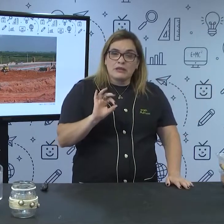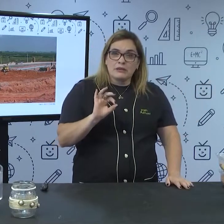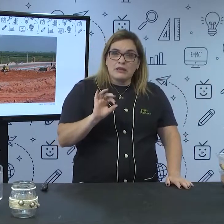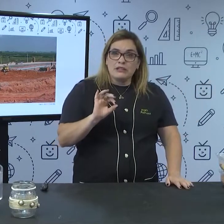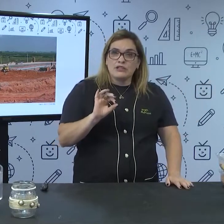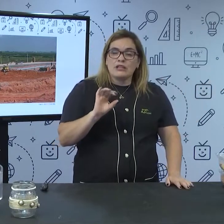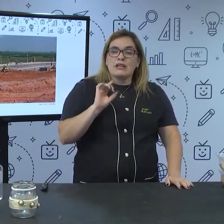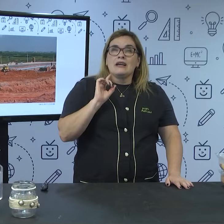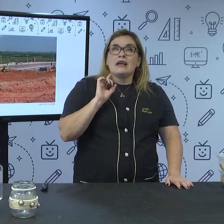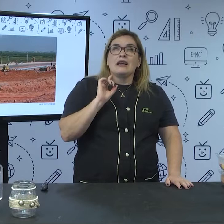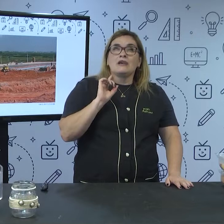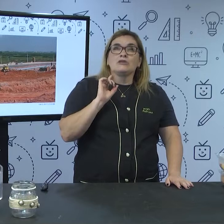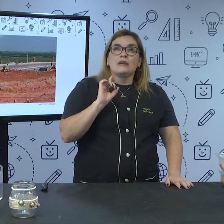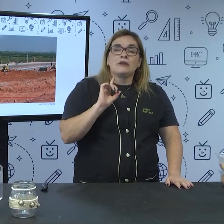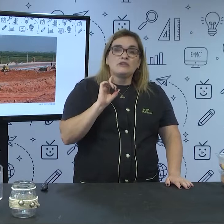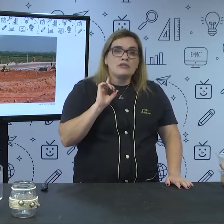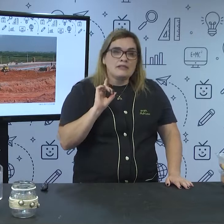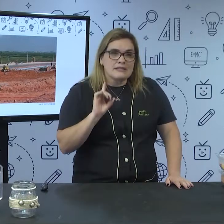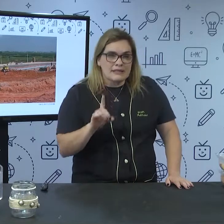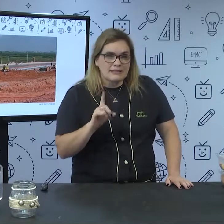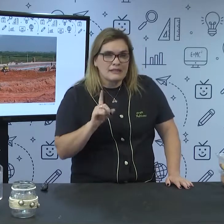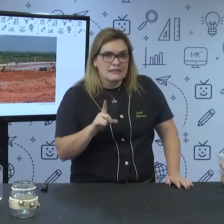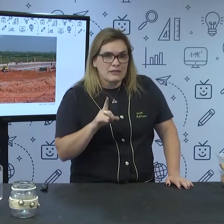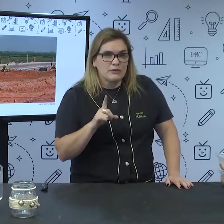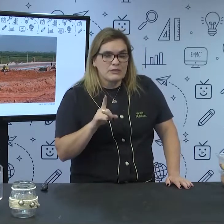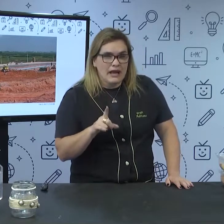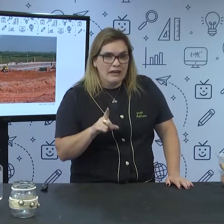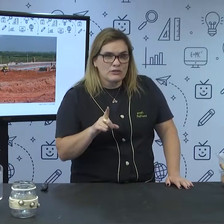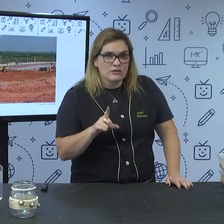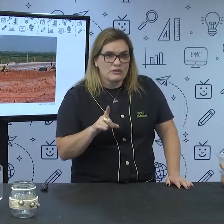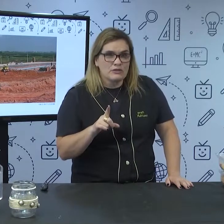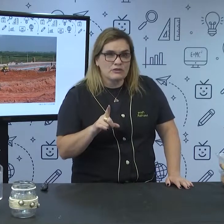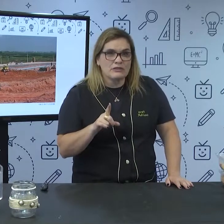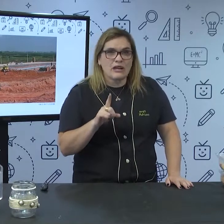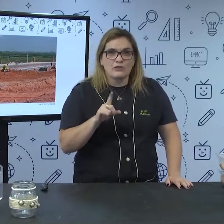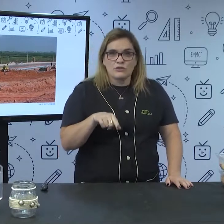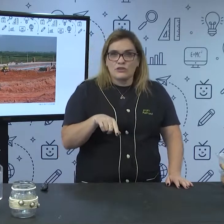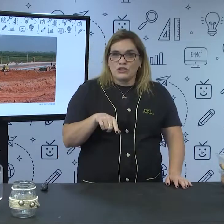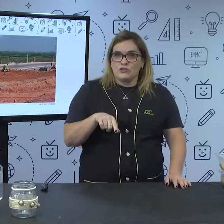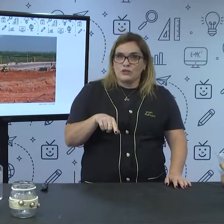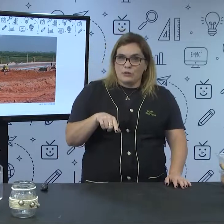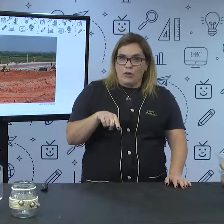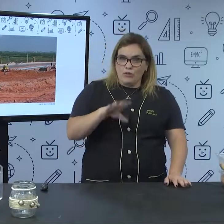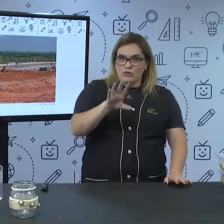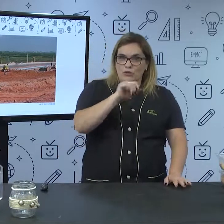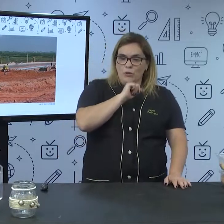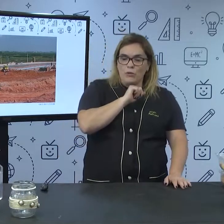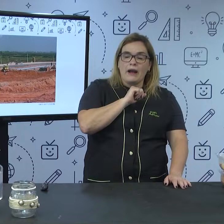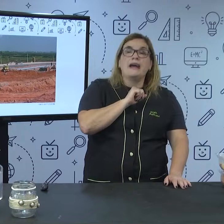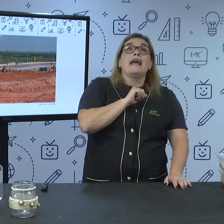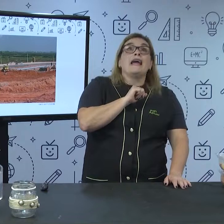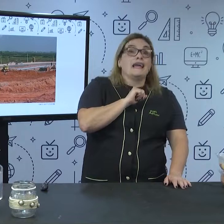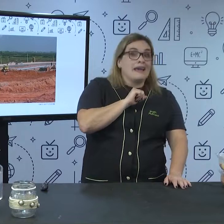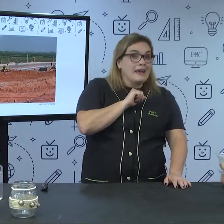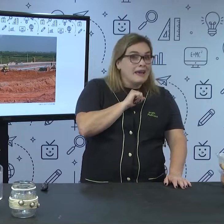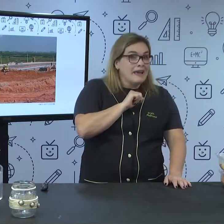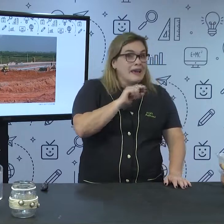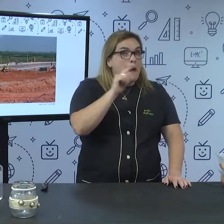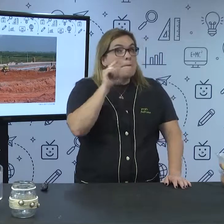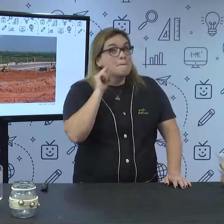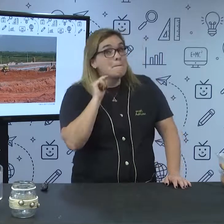que ele tem aproximadamente o tamanho de 65 estágios? Estádios de futebol, desculpa?